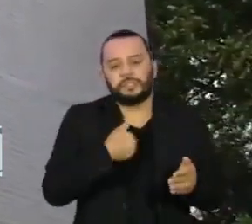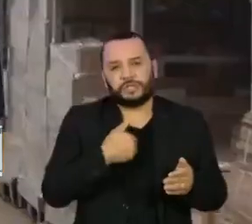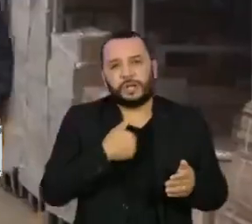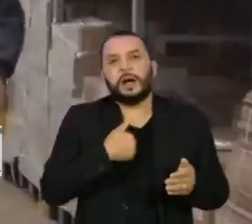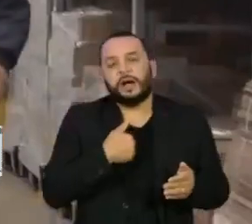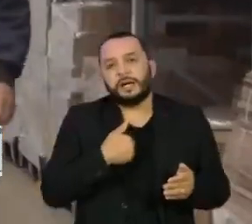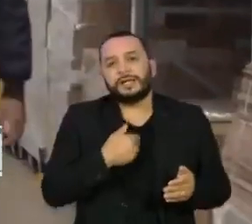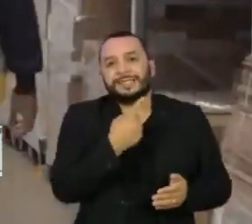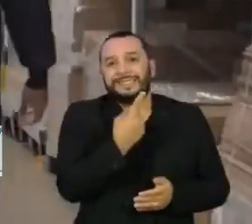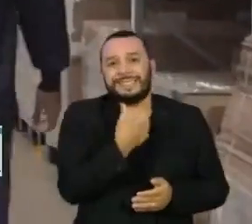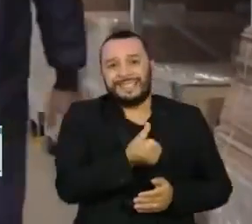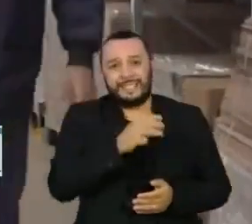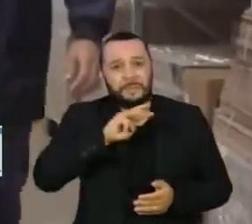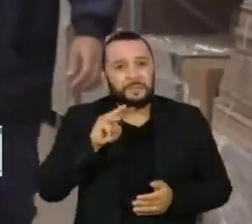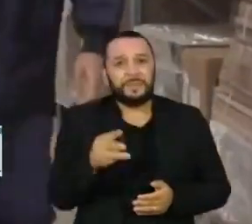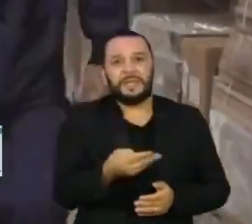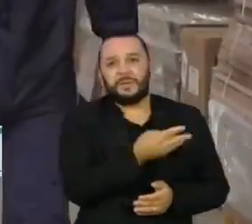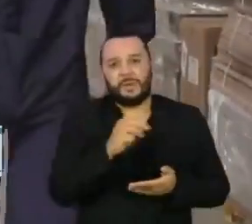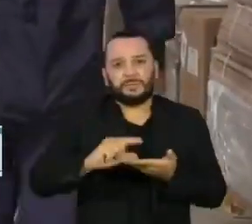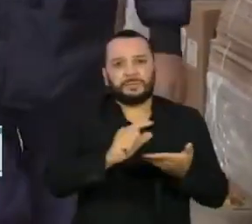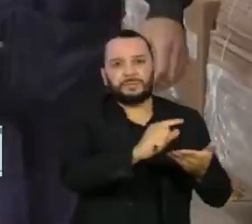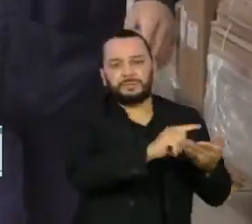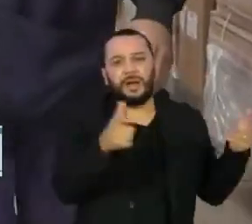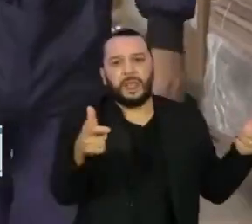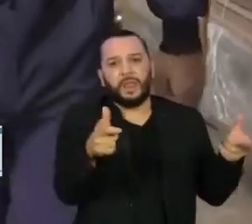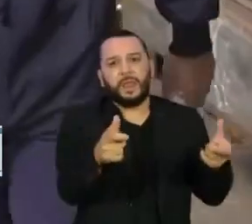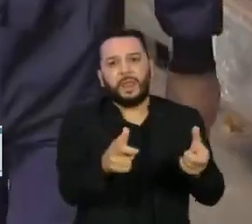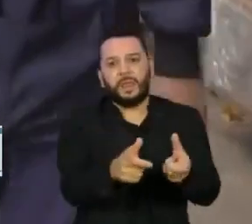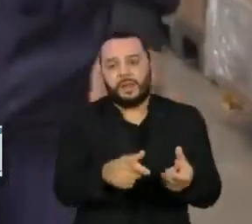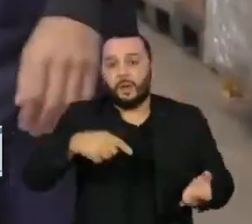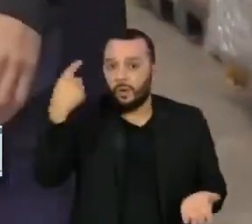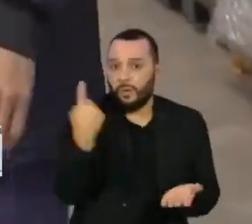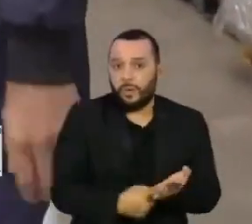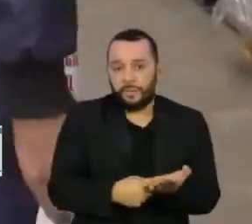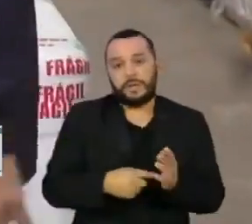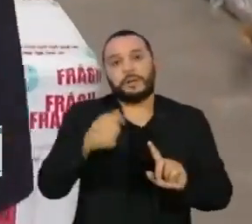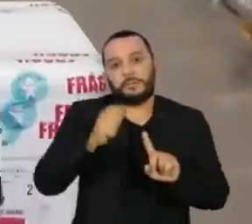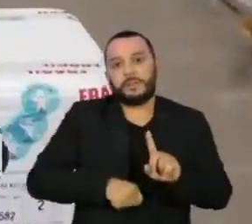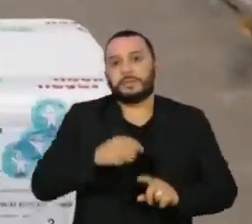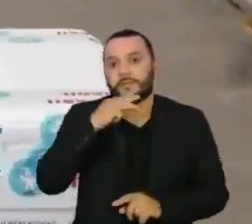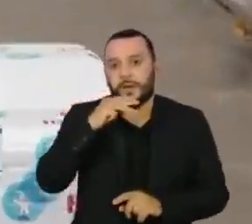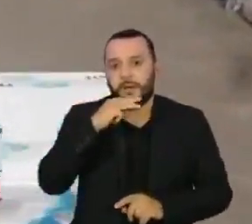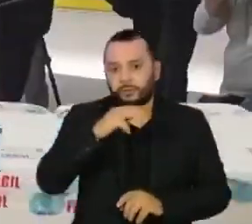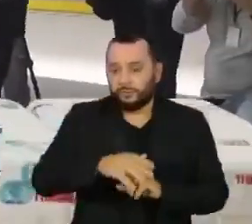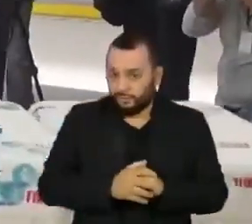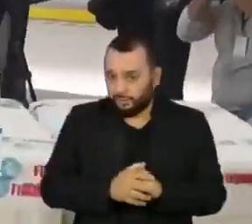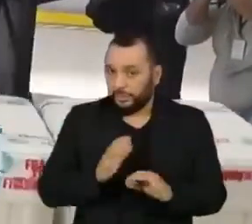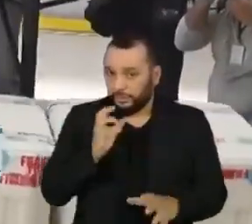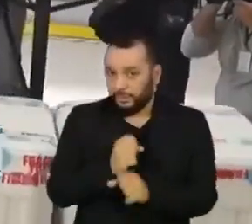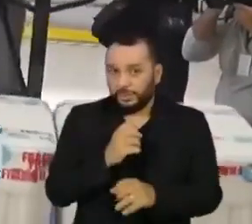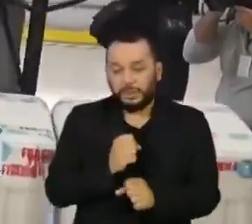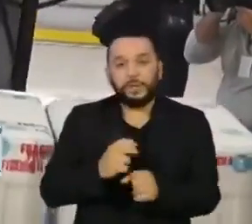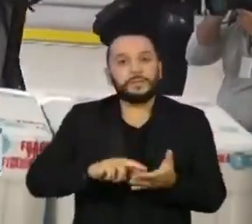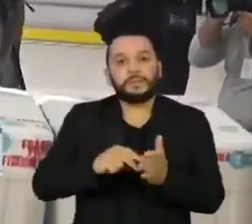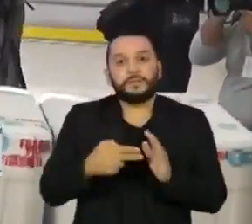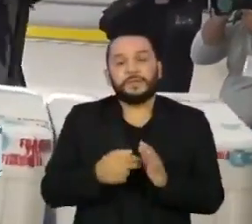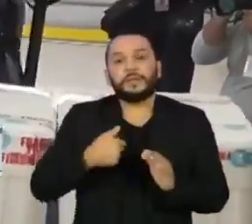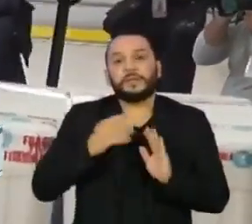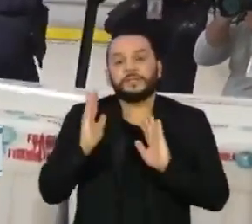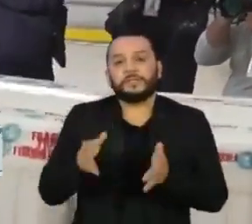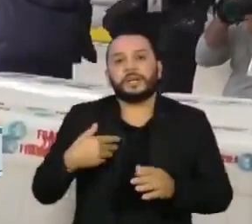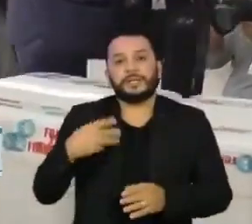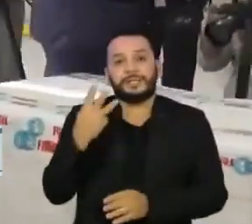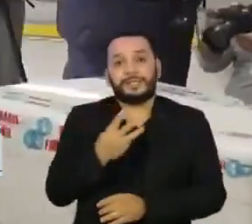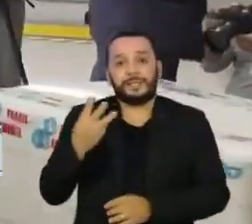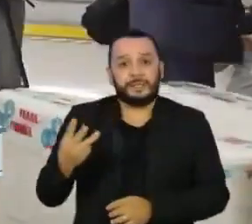16 milhões de doses no total de vacinas que estão programadas para março o número representa cerca de um